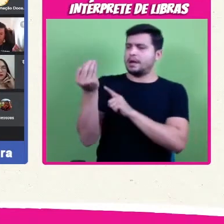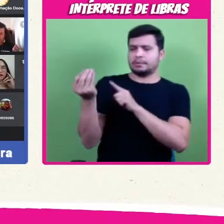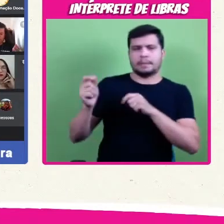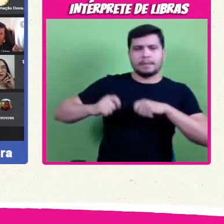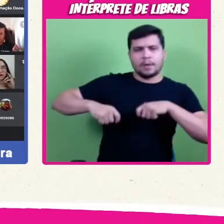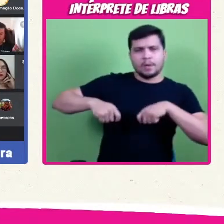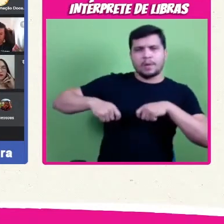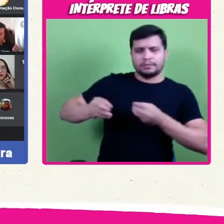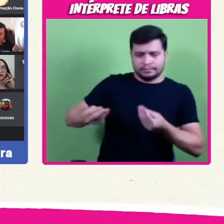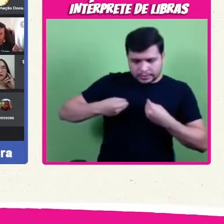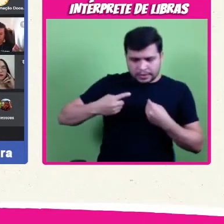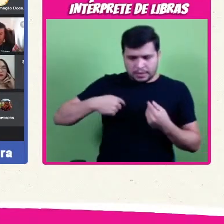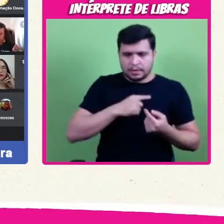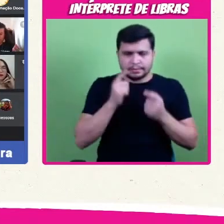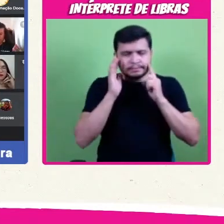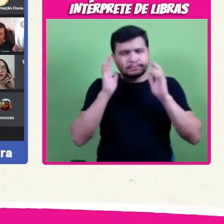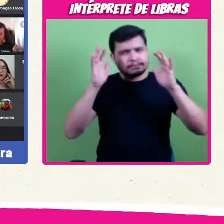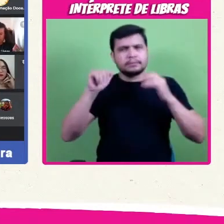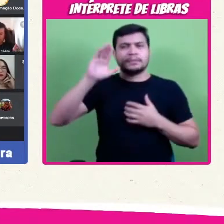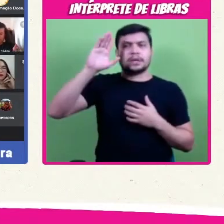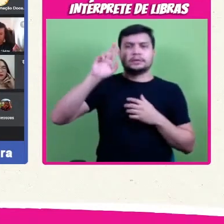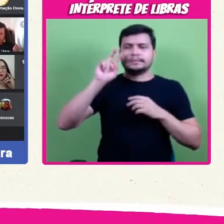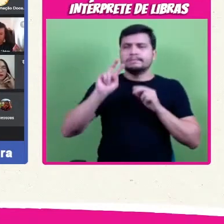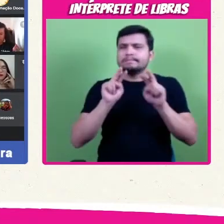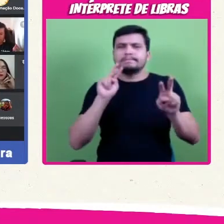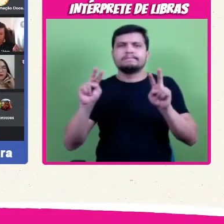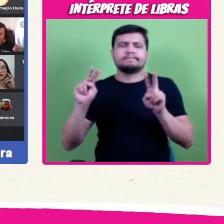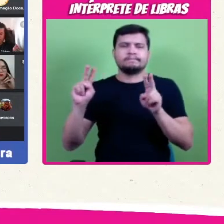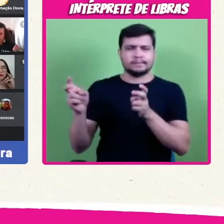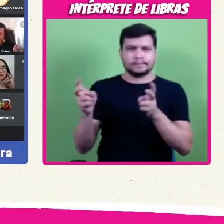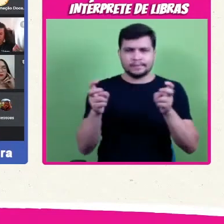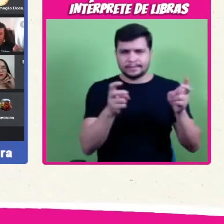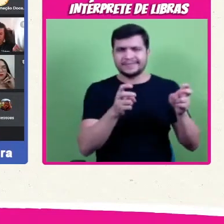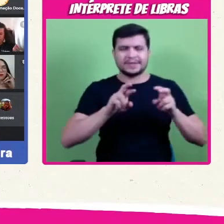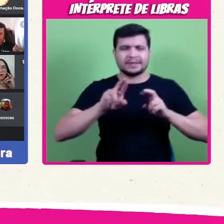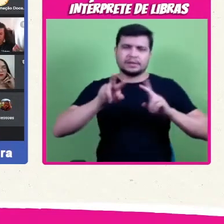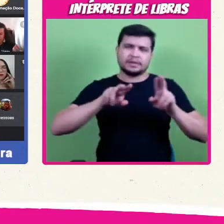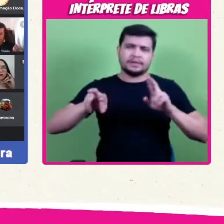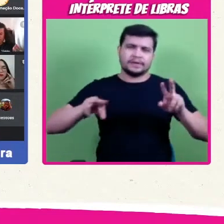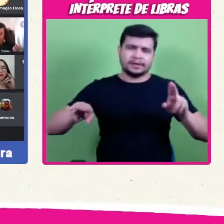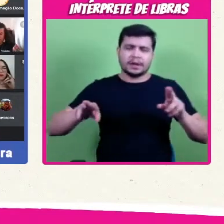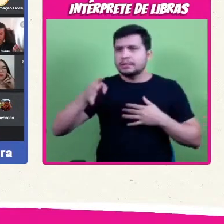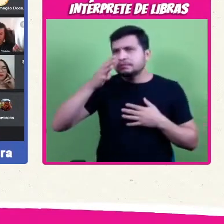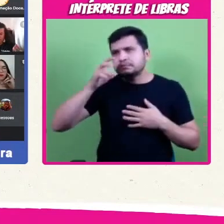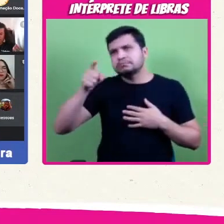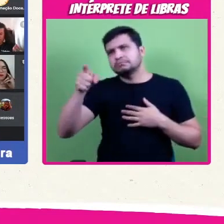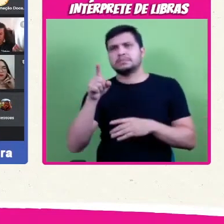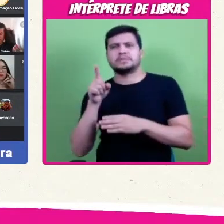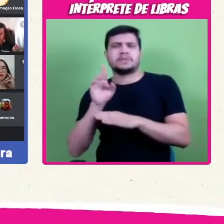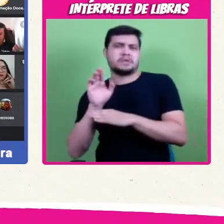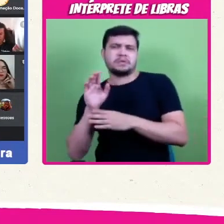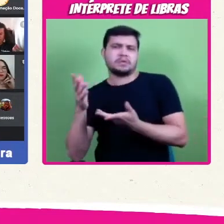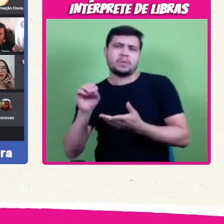fazer com que cada um tenha a sua percepção ao olhar aquela obra, né? E eu tenho certeza